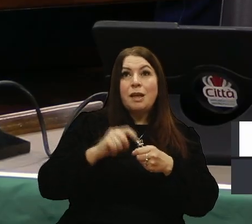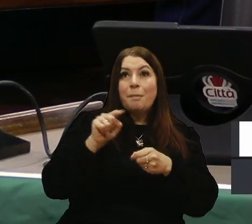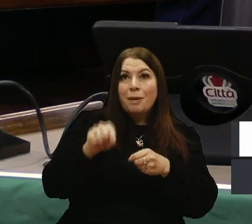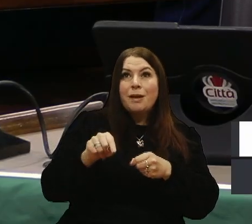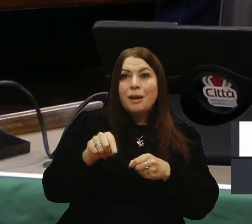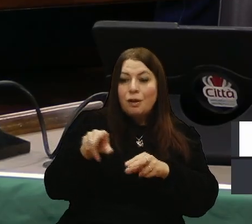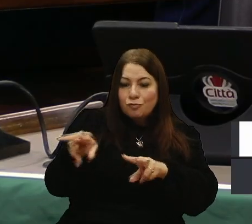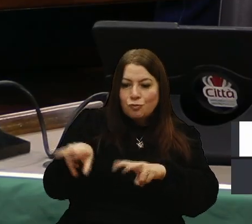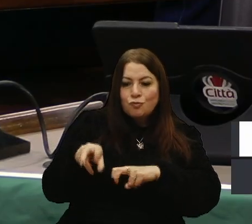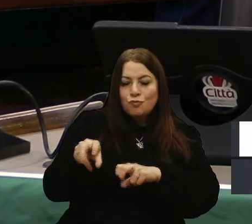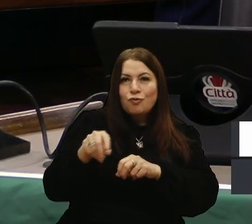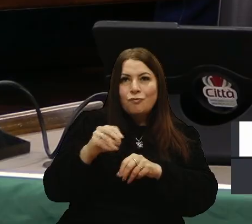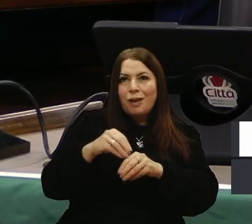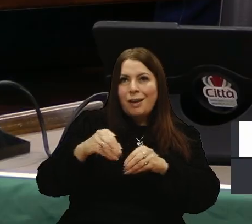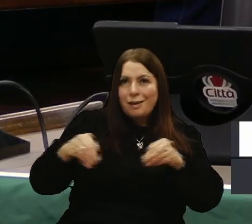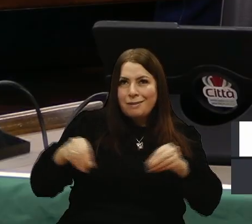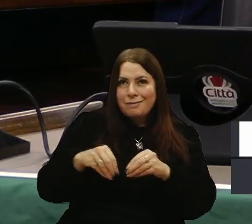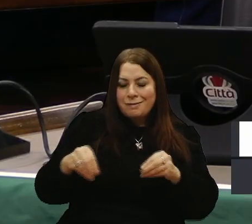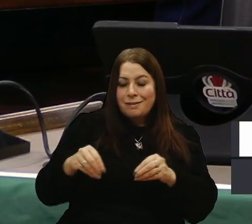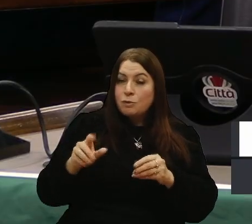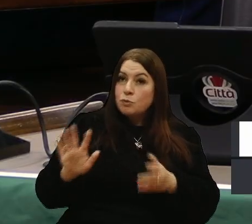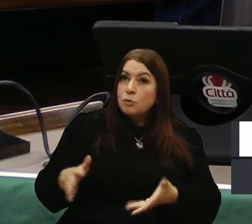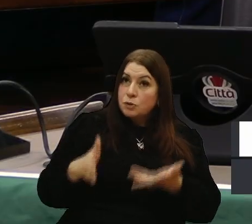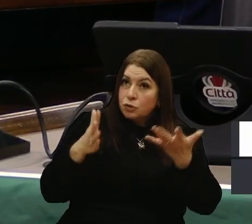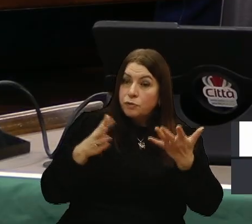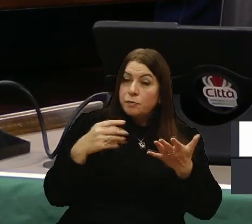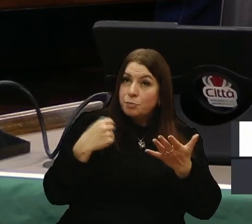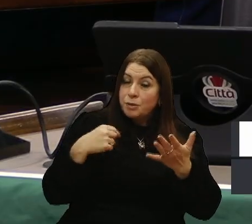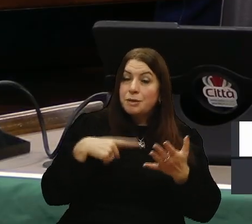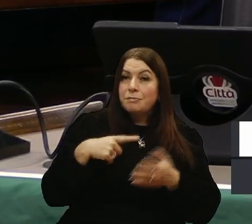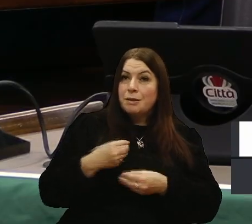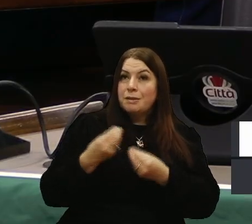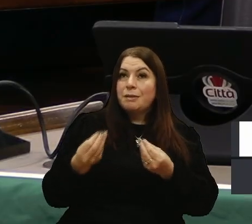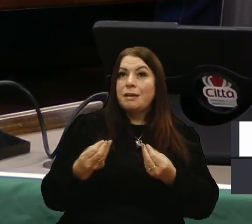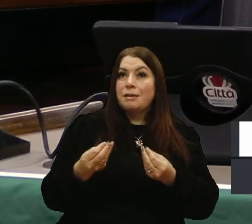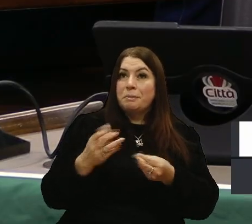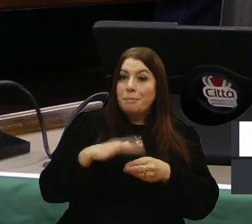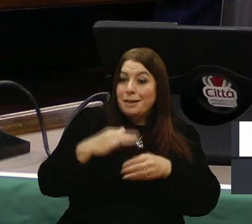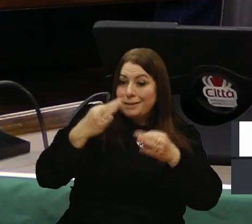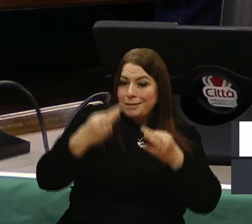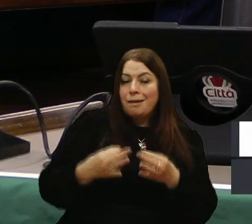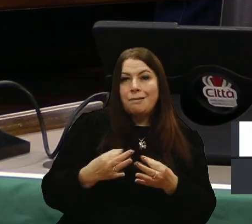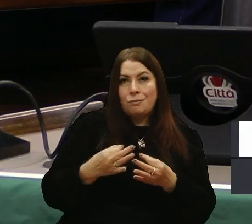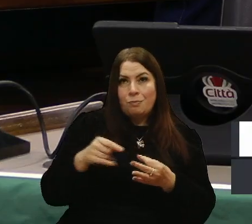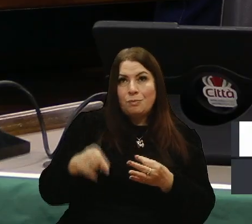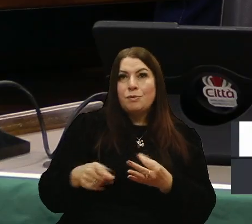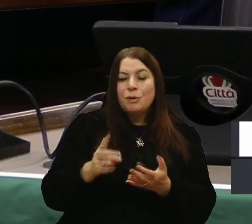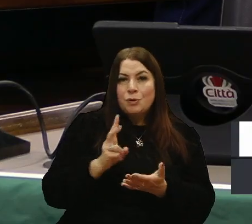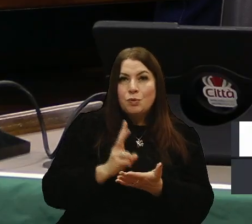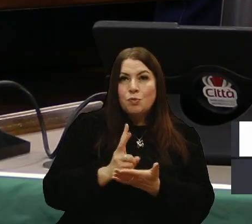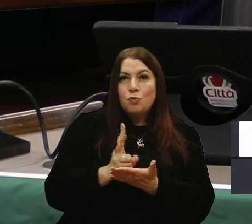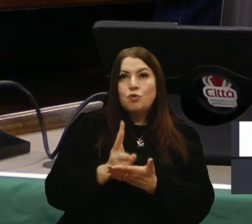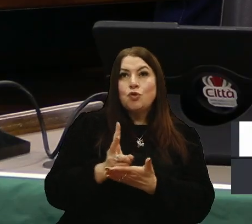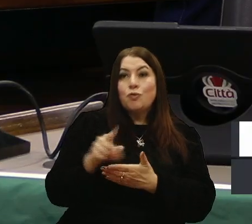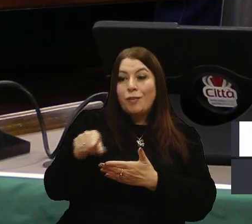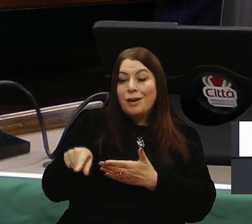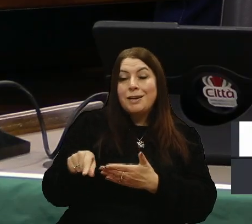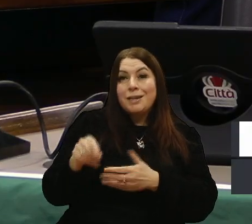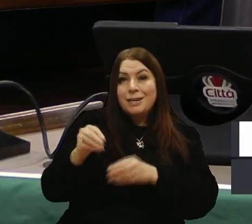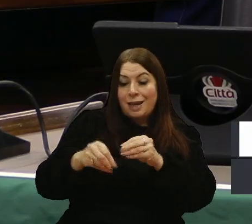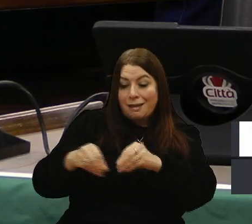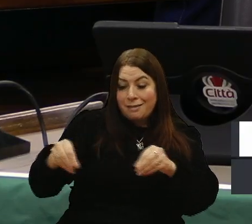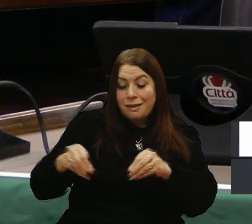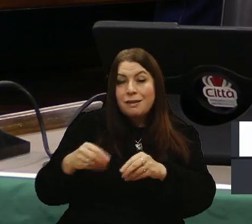terra. Só que esse incentivo precisa ser dado com maior afinco para que eles cultivem a terra, justamente porque a